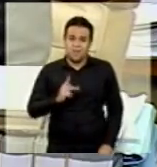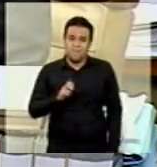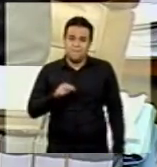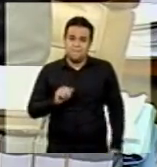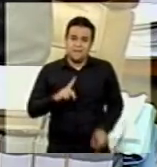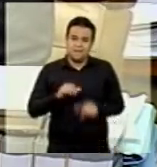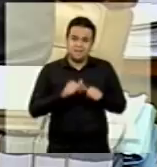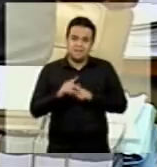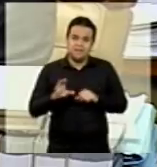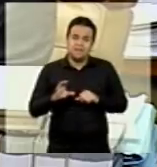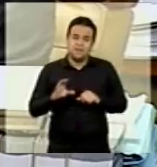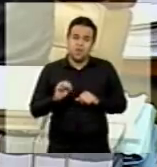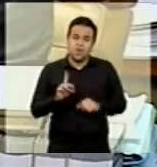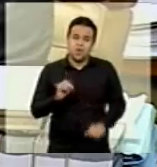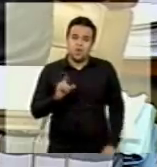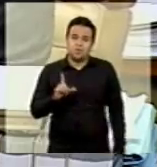Código Penal,